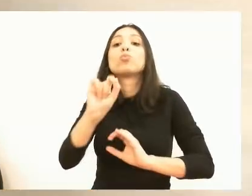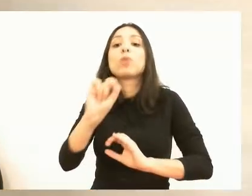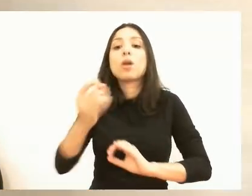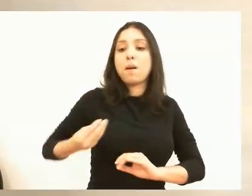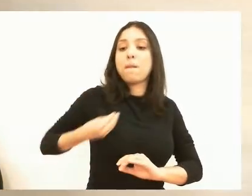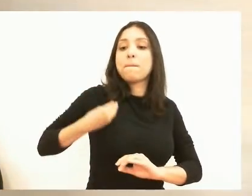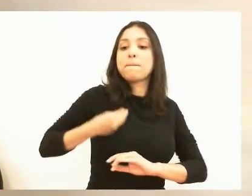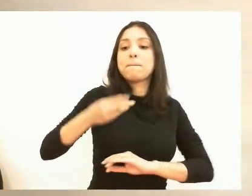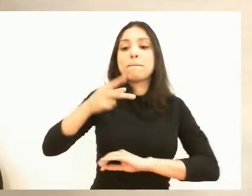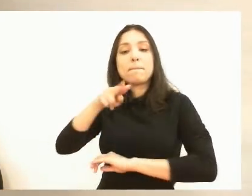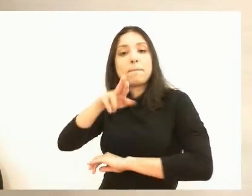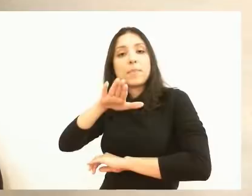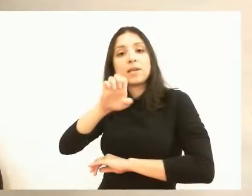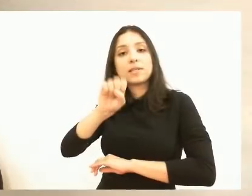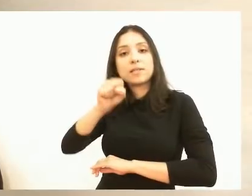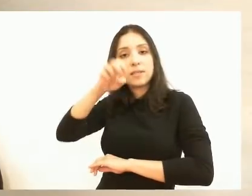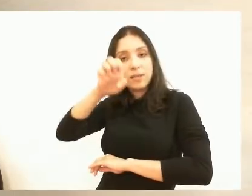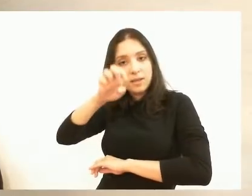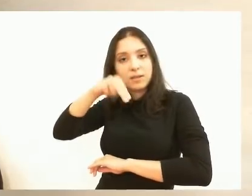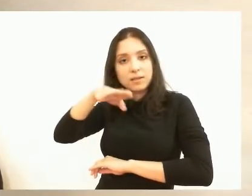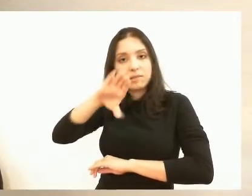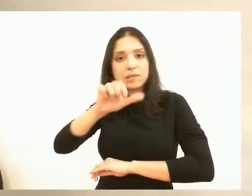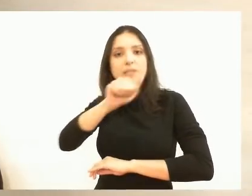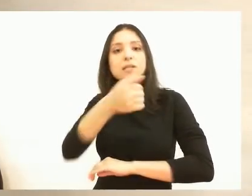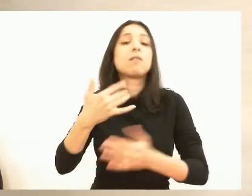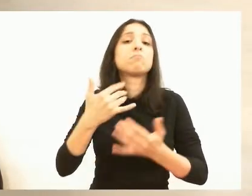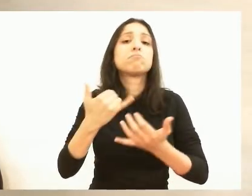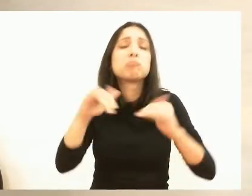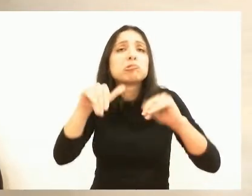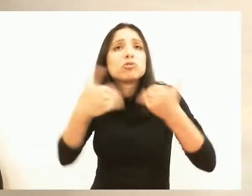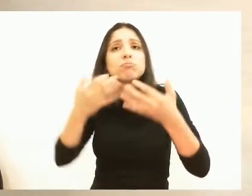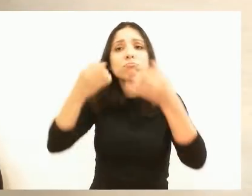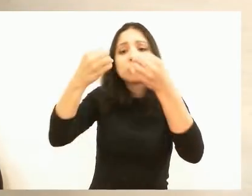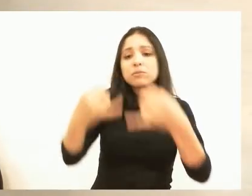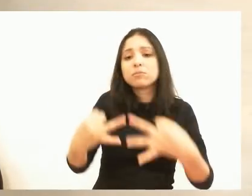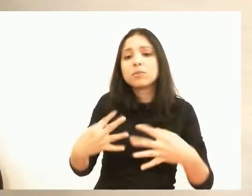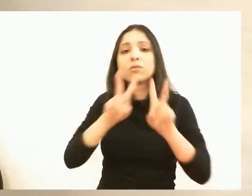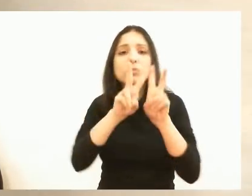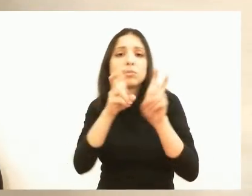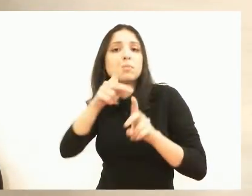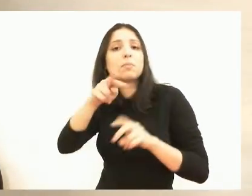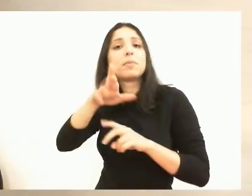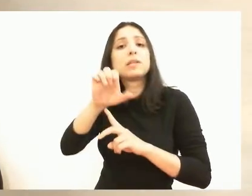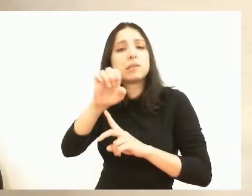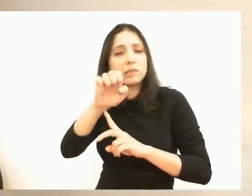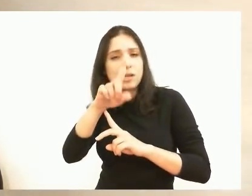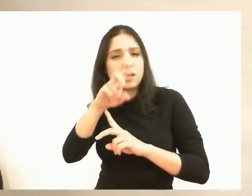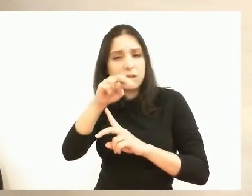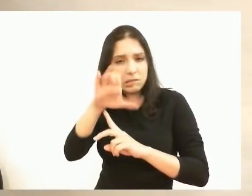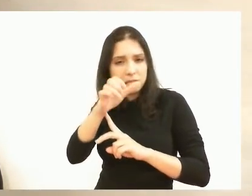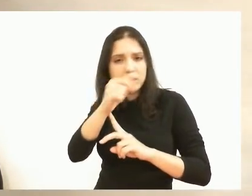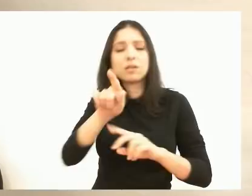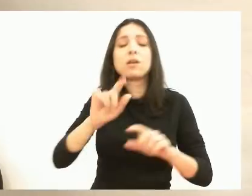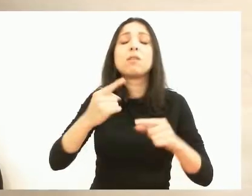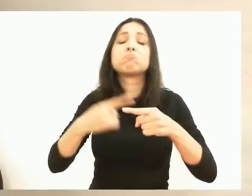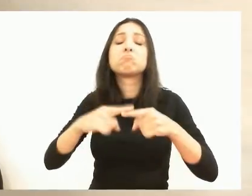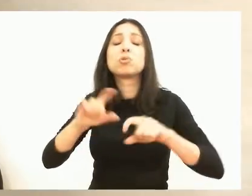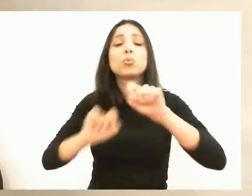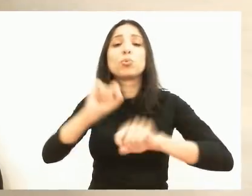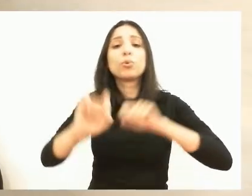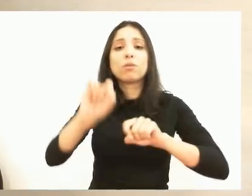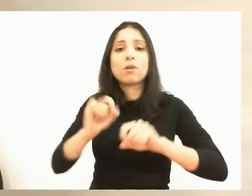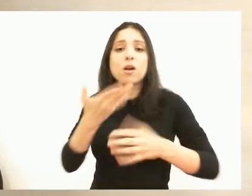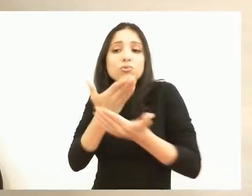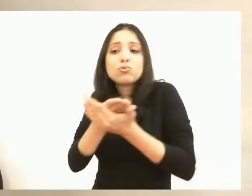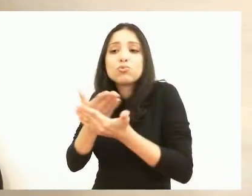quando a gente fala da presença cria-se um imaginário né porque a presença é muito estudado